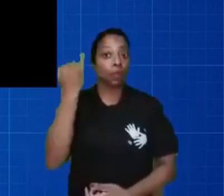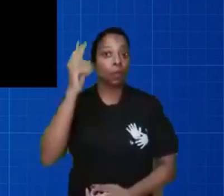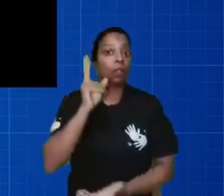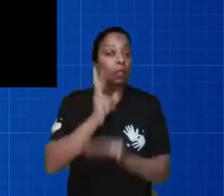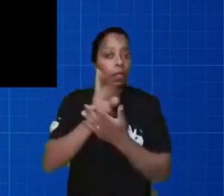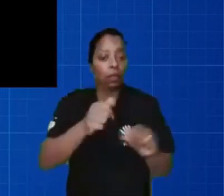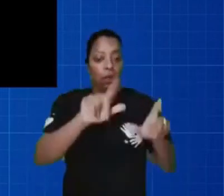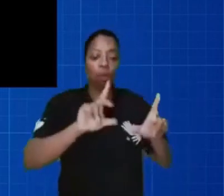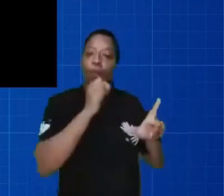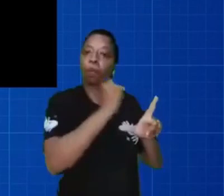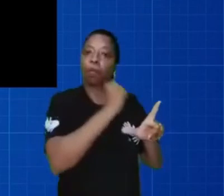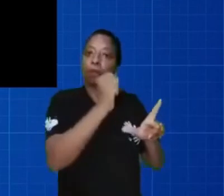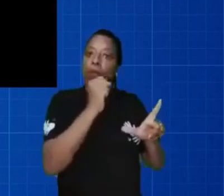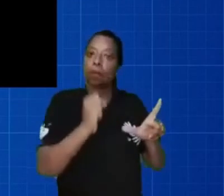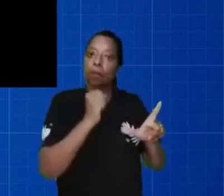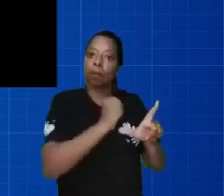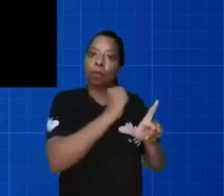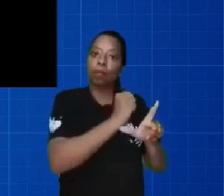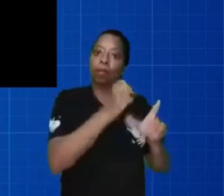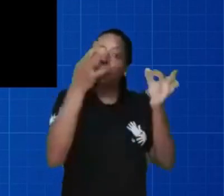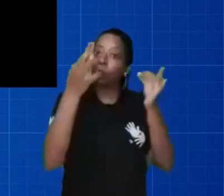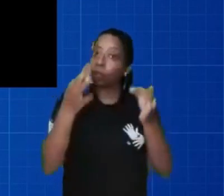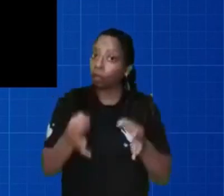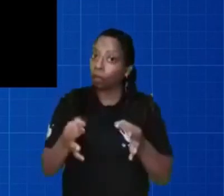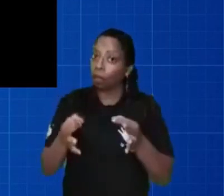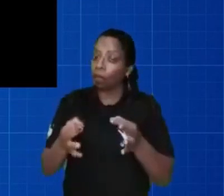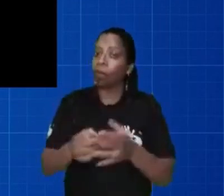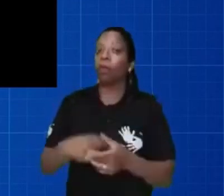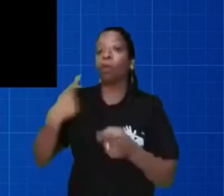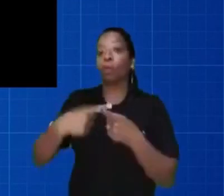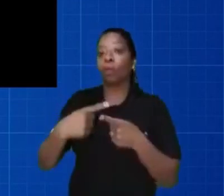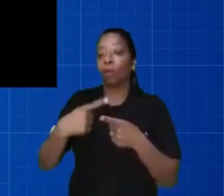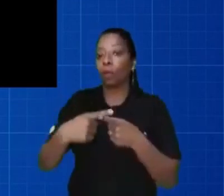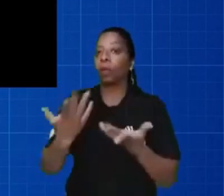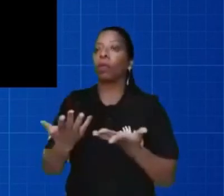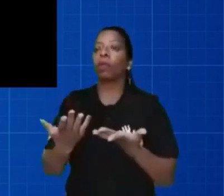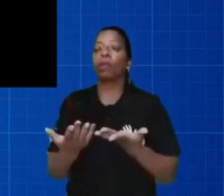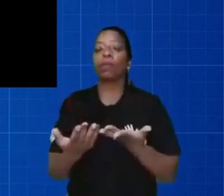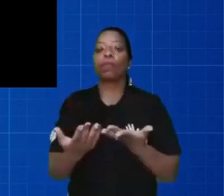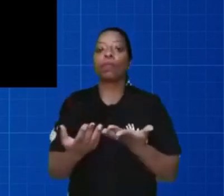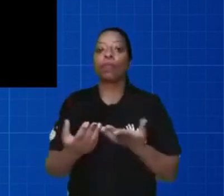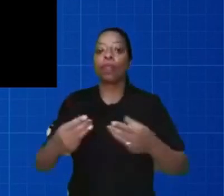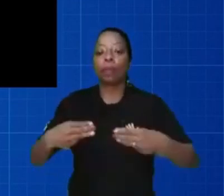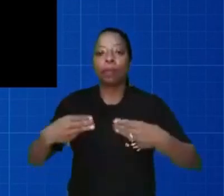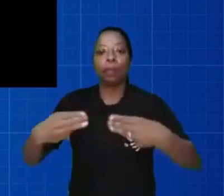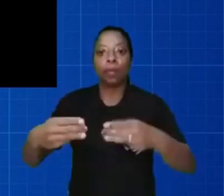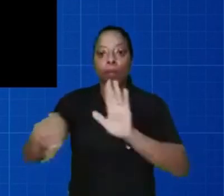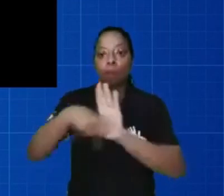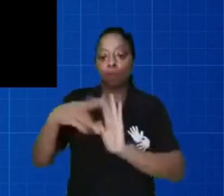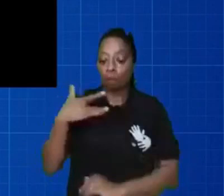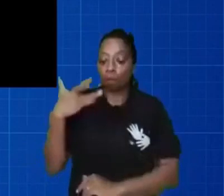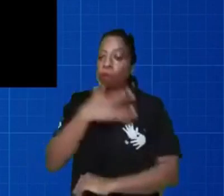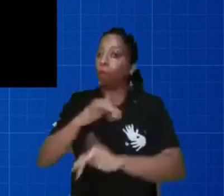desse calendário. Então, as vacinas passaram por aprovação da Anvisa, foram testadas, então são